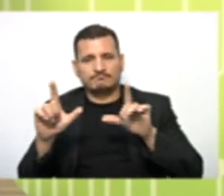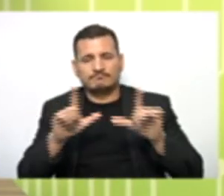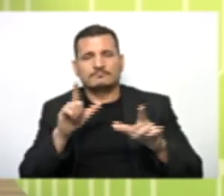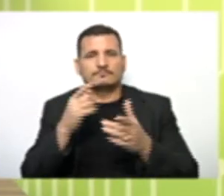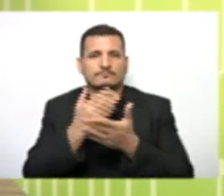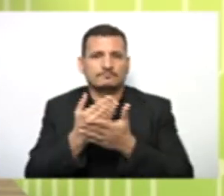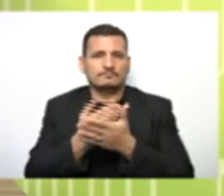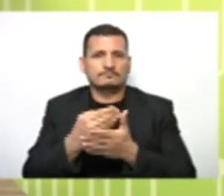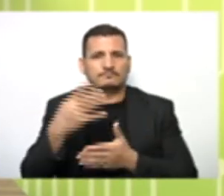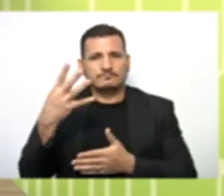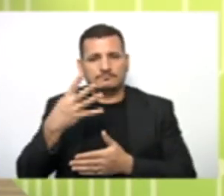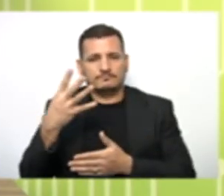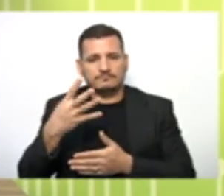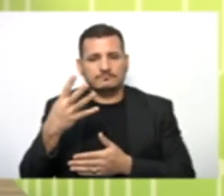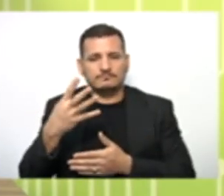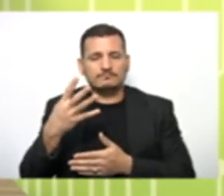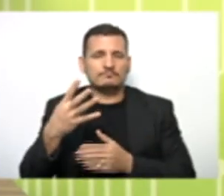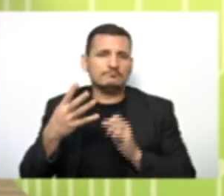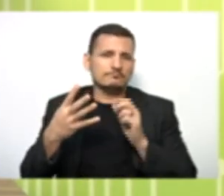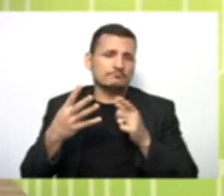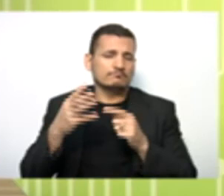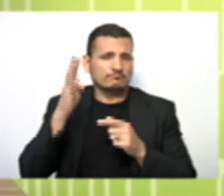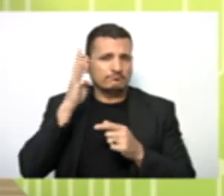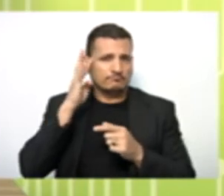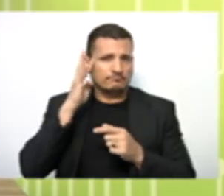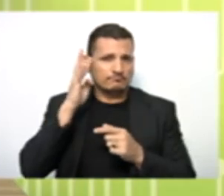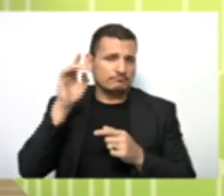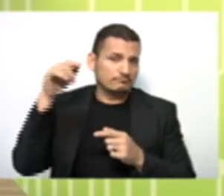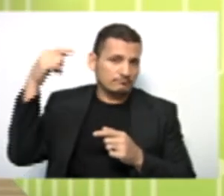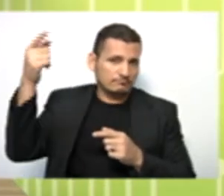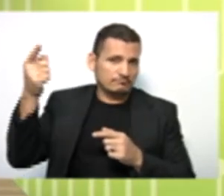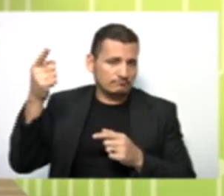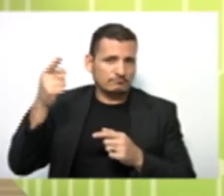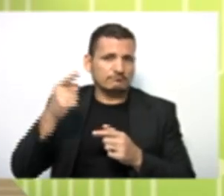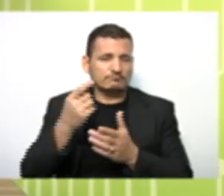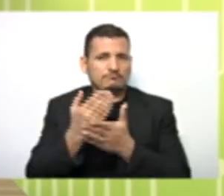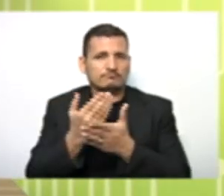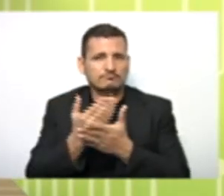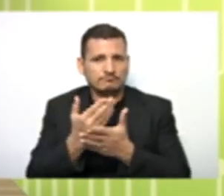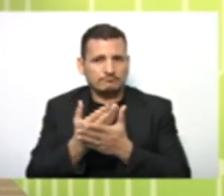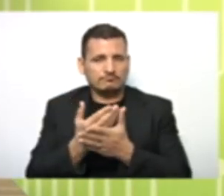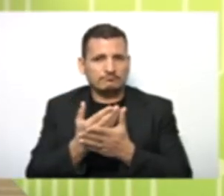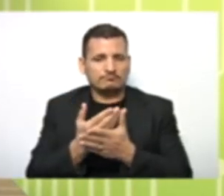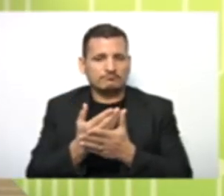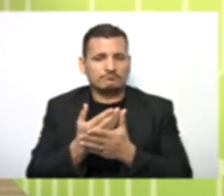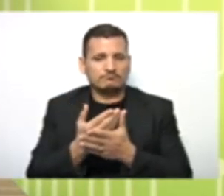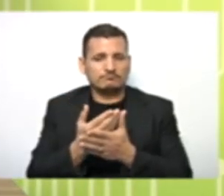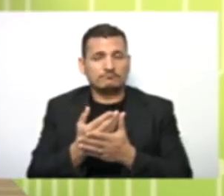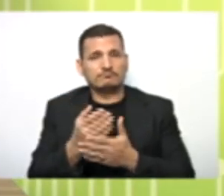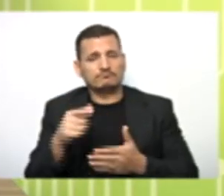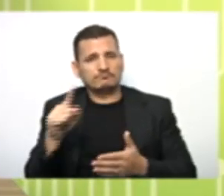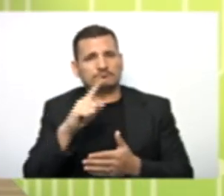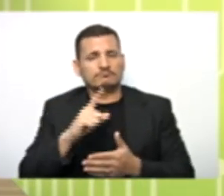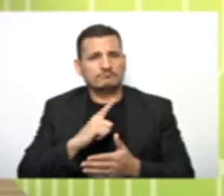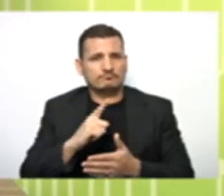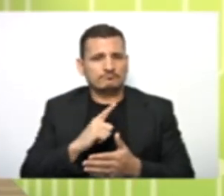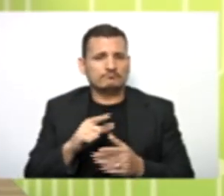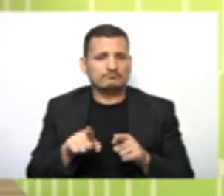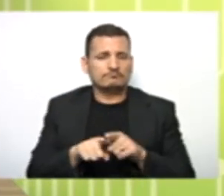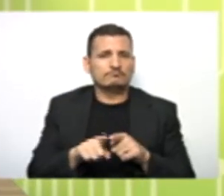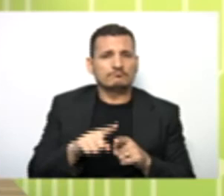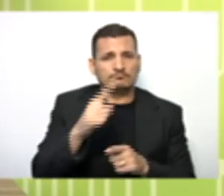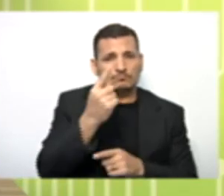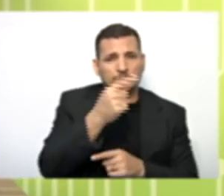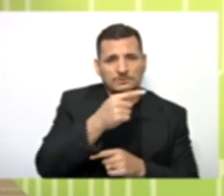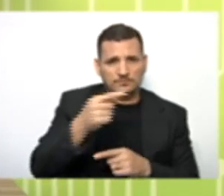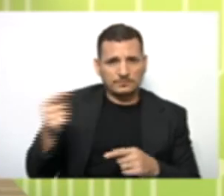assim, após a aula que vem, que será no dia 4, quarta-feira, né? E vocês têm ainda, então, nesse tempo, uma